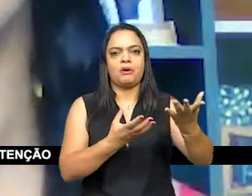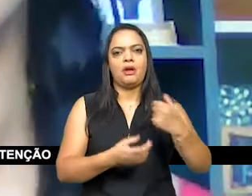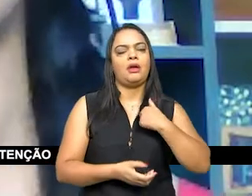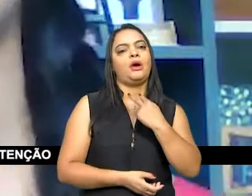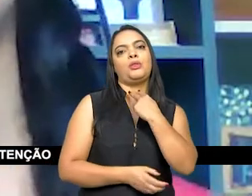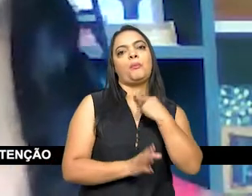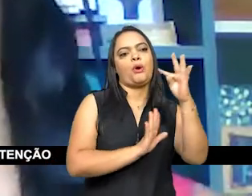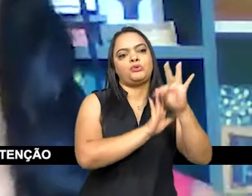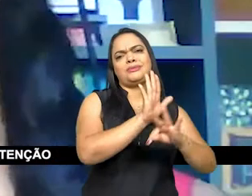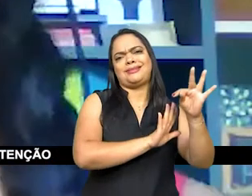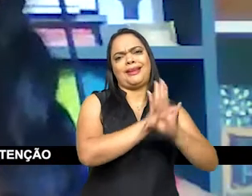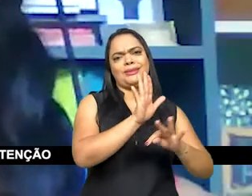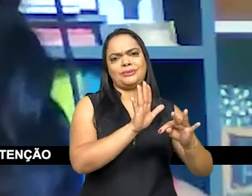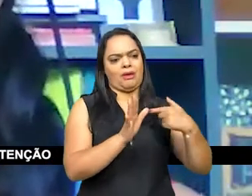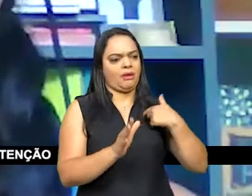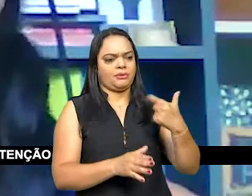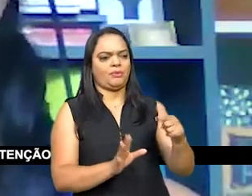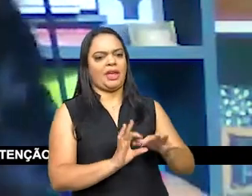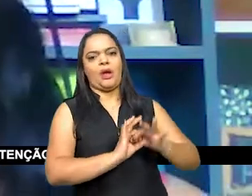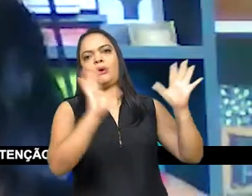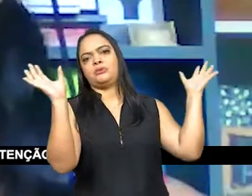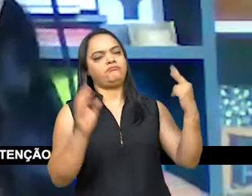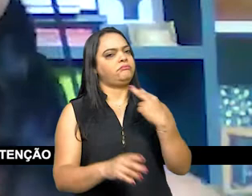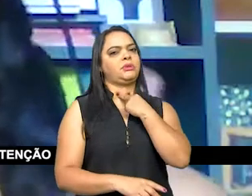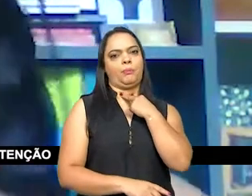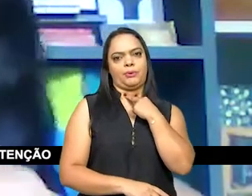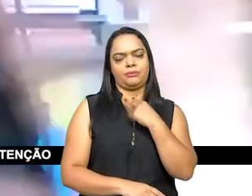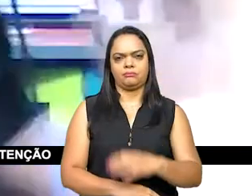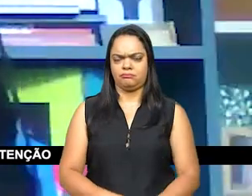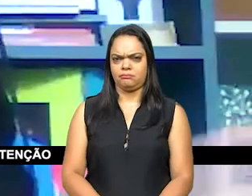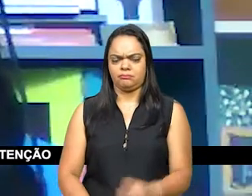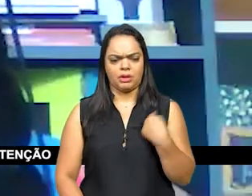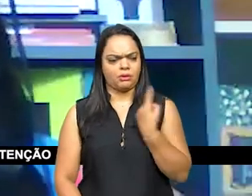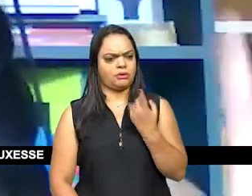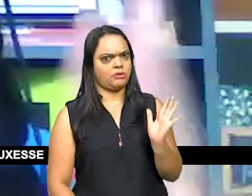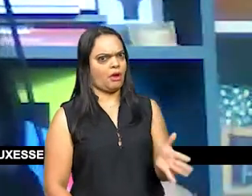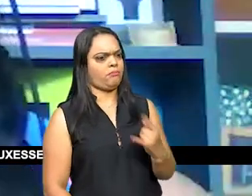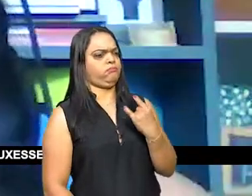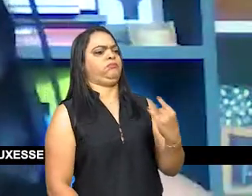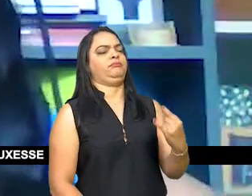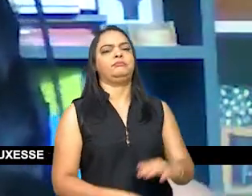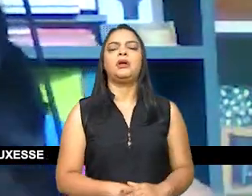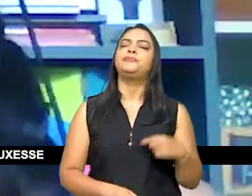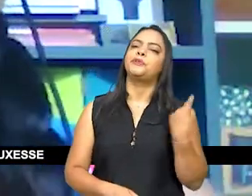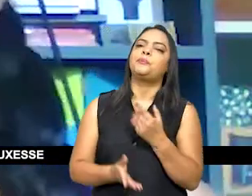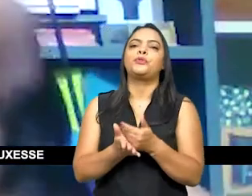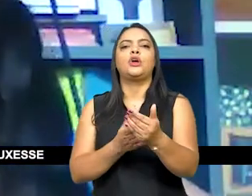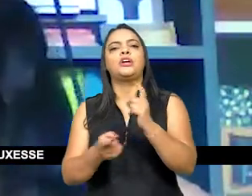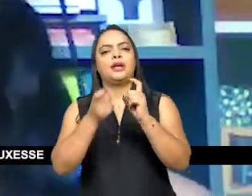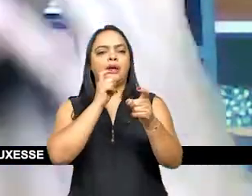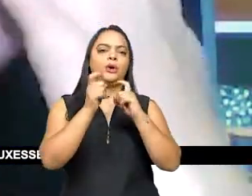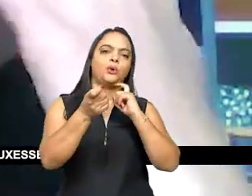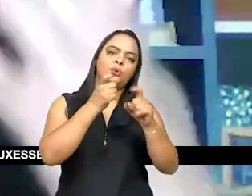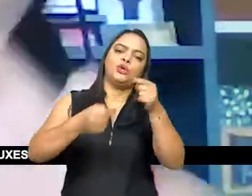sobre essas questões, eu não tenho autorização para isso, eu não posso. Isso já nos chamou a atenção. Fomos para a reunião e aí